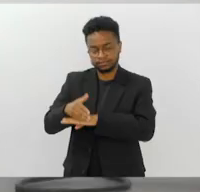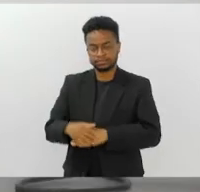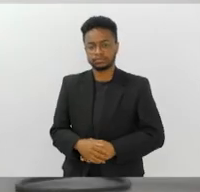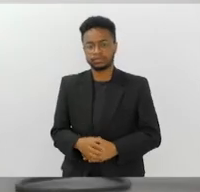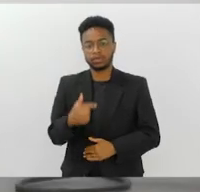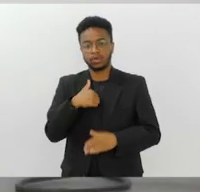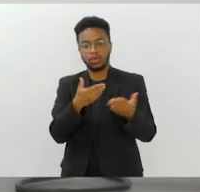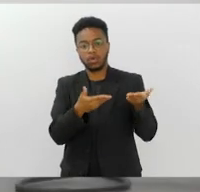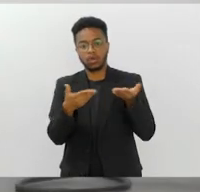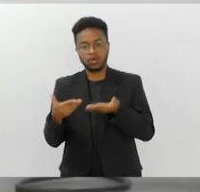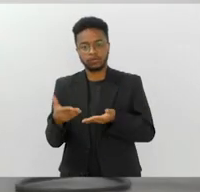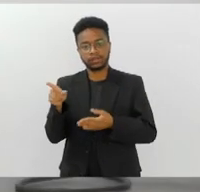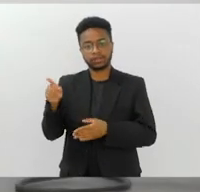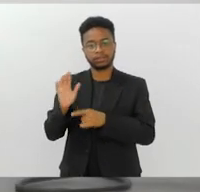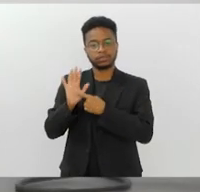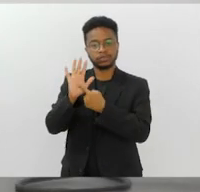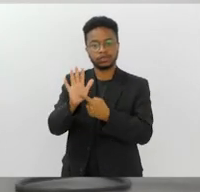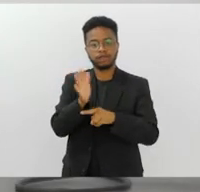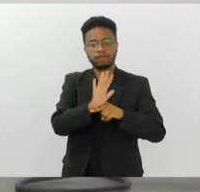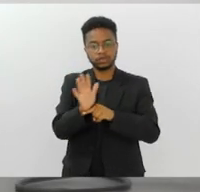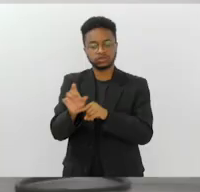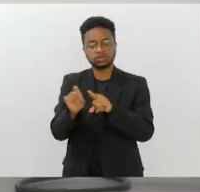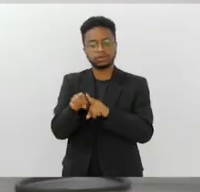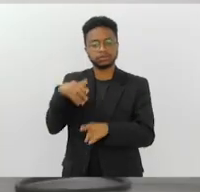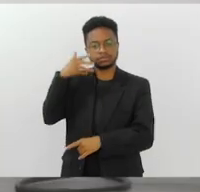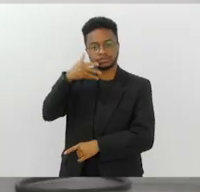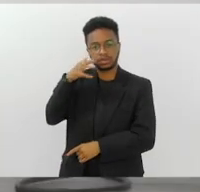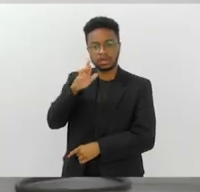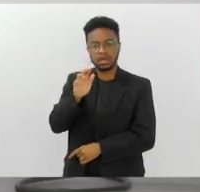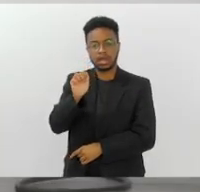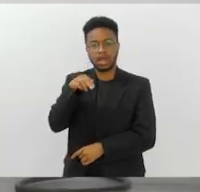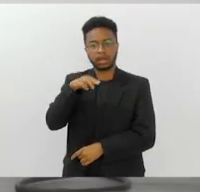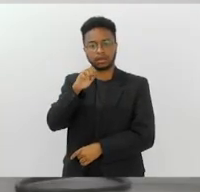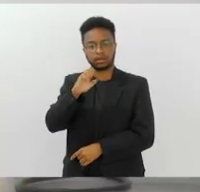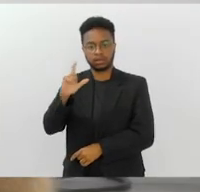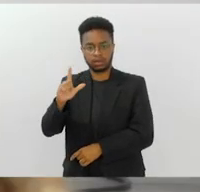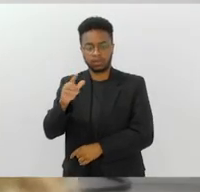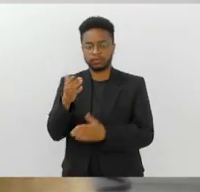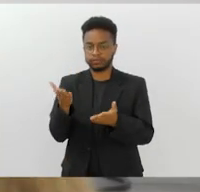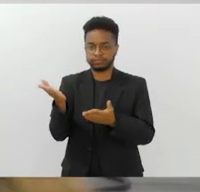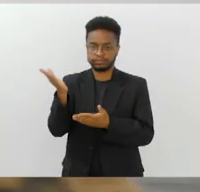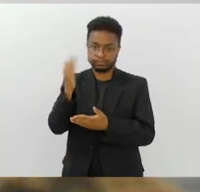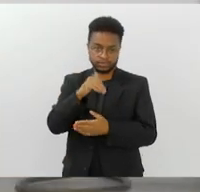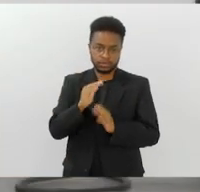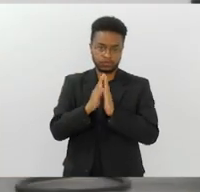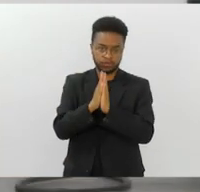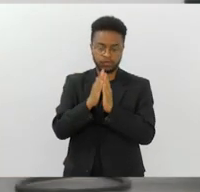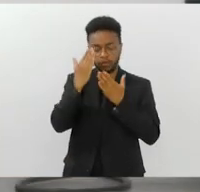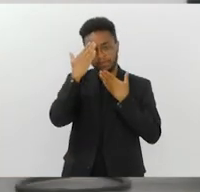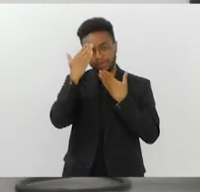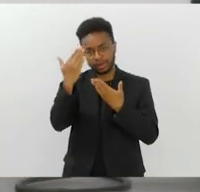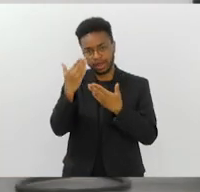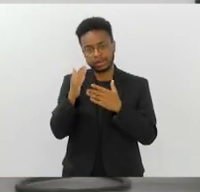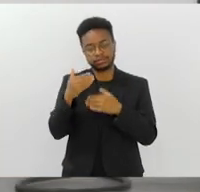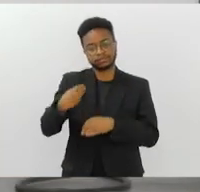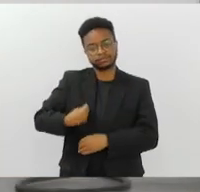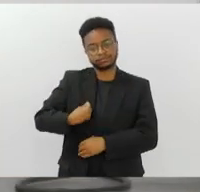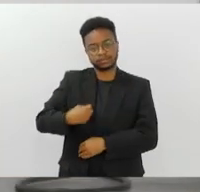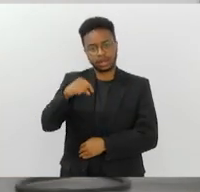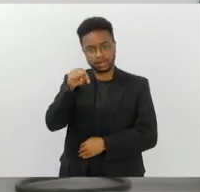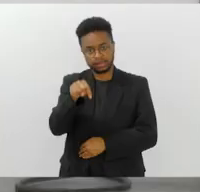para apresentar o vídeo e fazer sua exposição a Raquel Souza por favor obrigado aqui pela